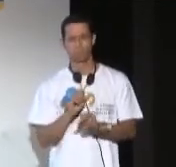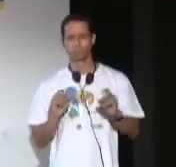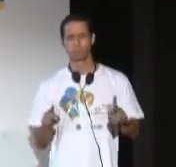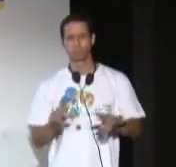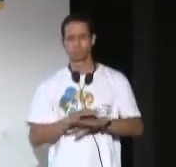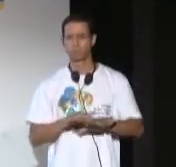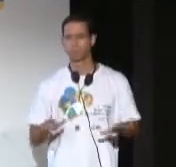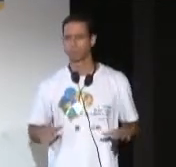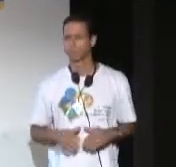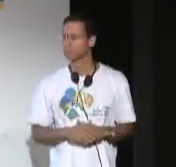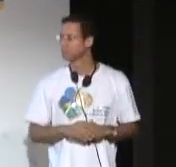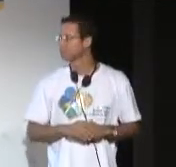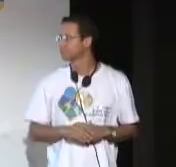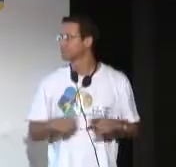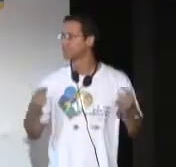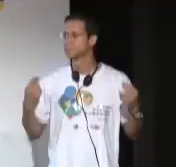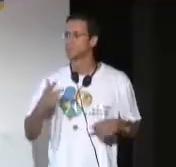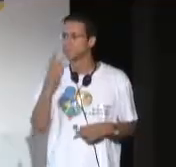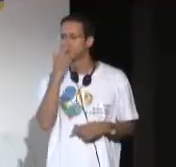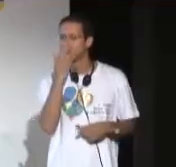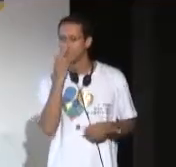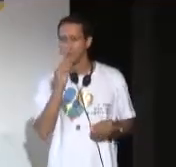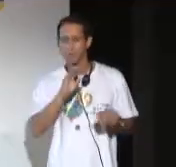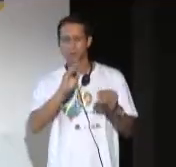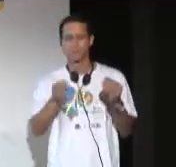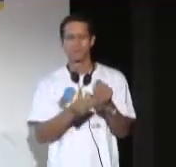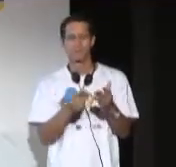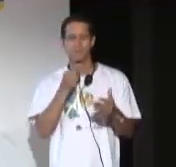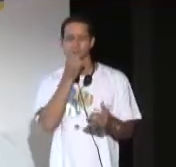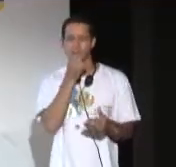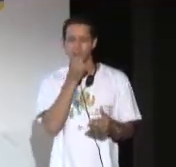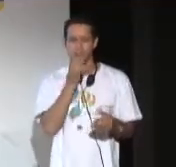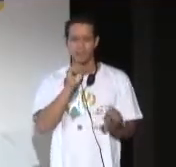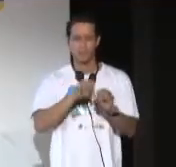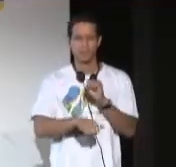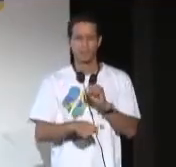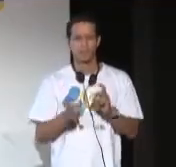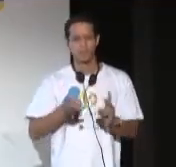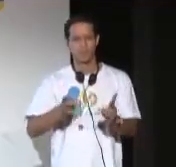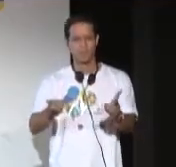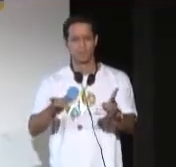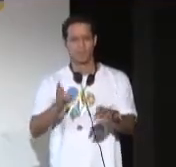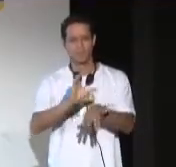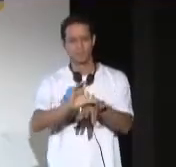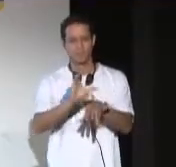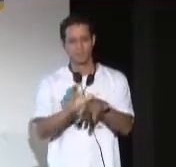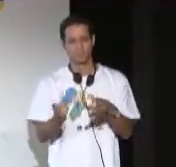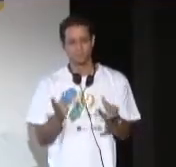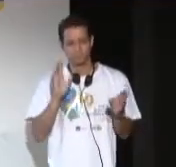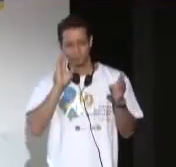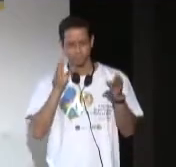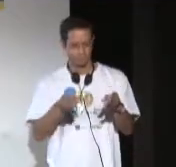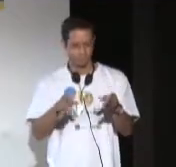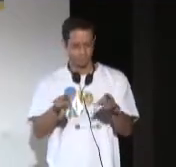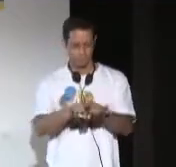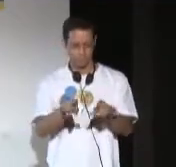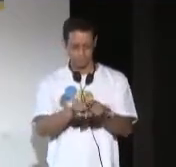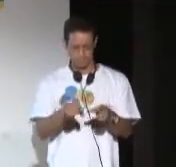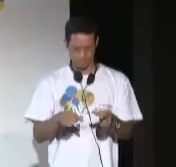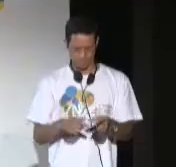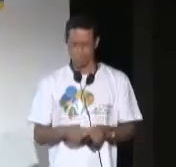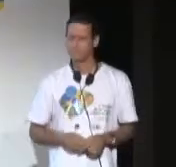aí a gente tem que, me parece que compensar isso na formação continuada, né? Então, acho que isso é uma questão também para a gente olhar, né? Tá eu no acho documento.